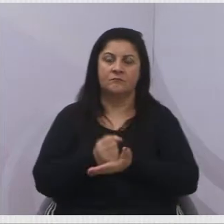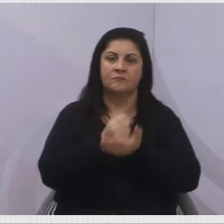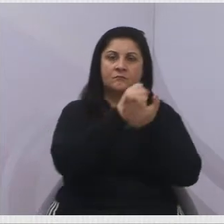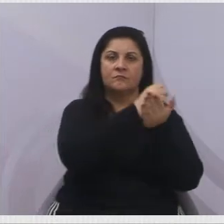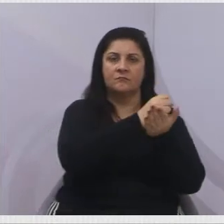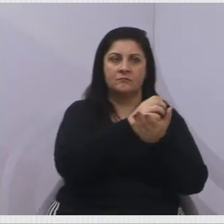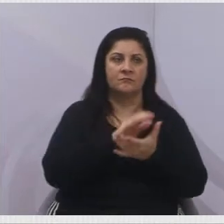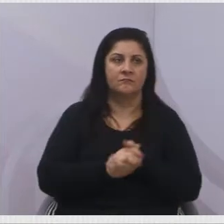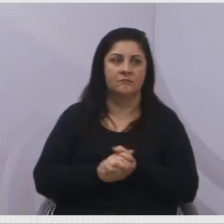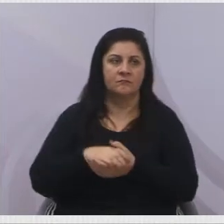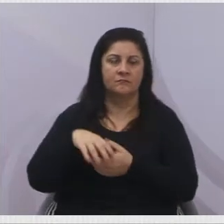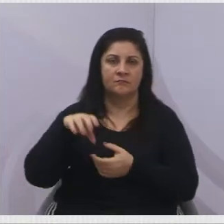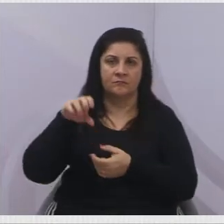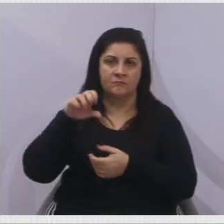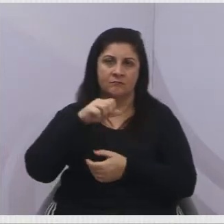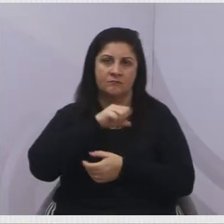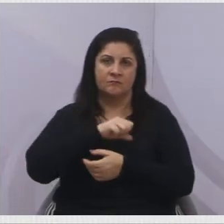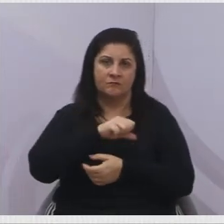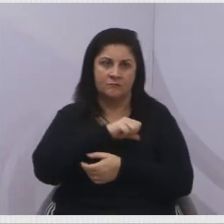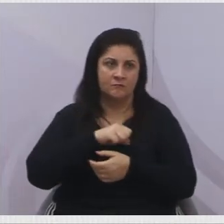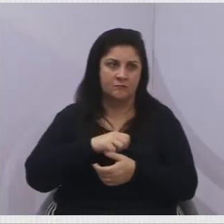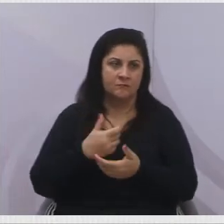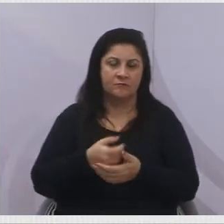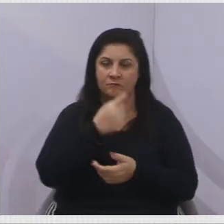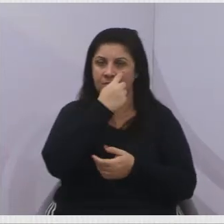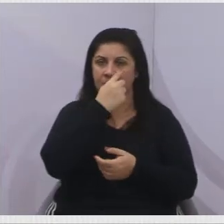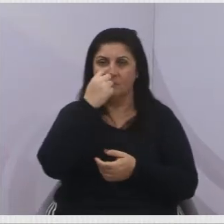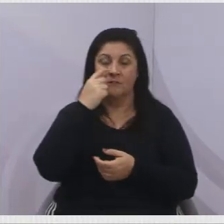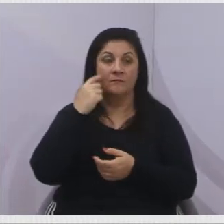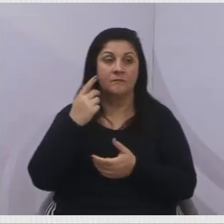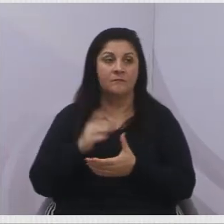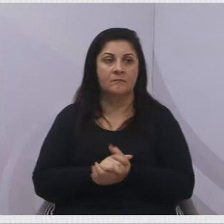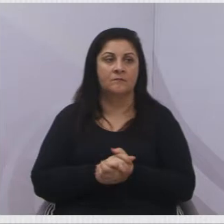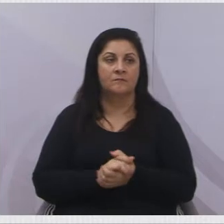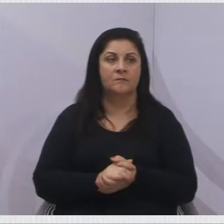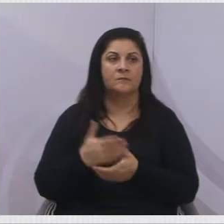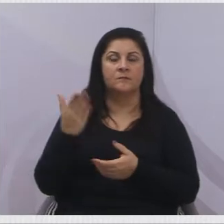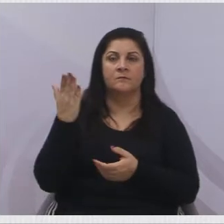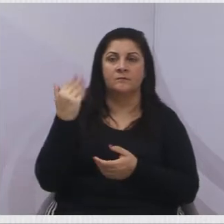e Parque Meia Lua. Em 2020, foram